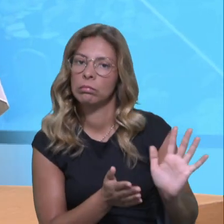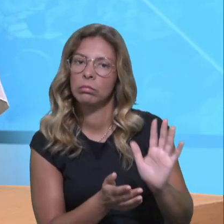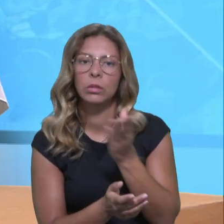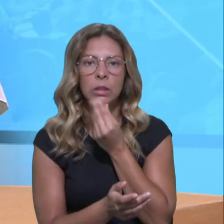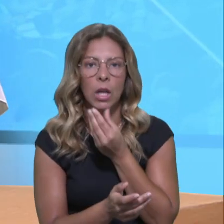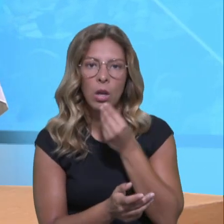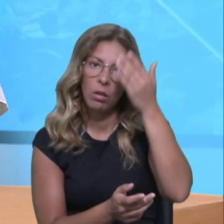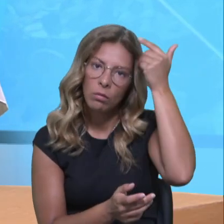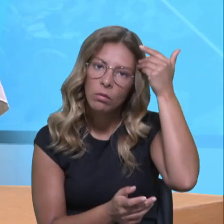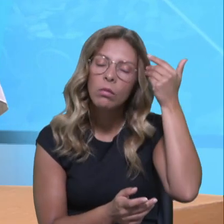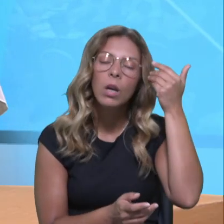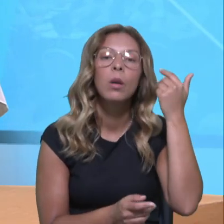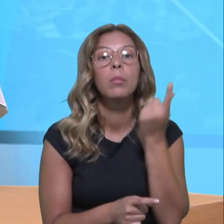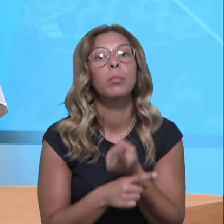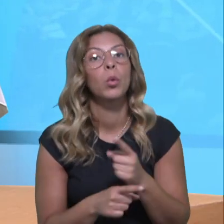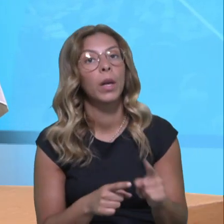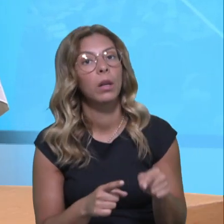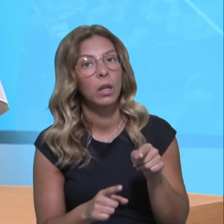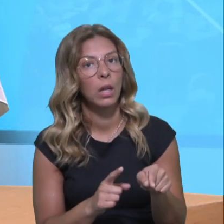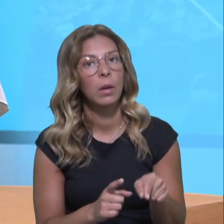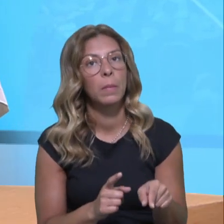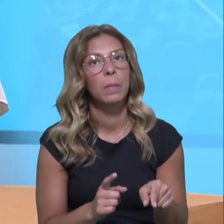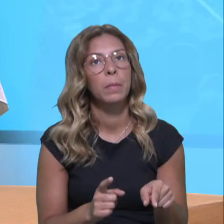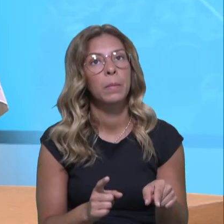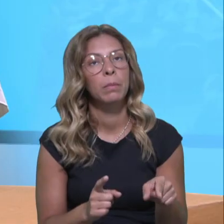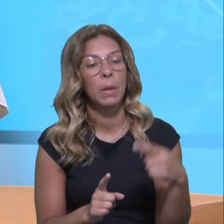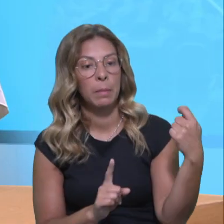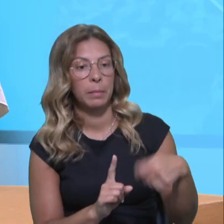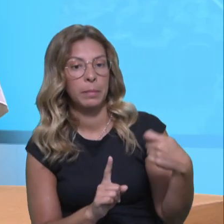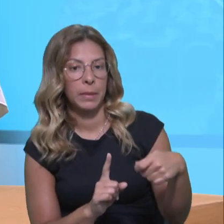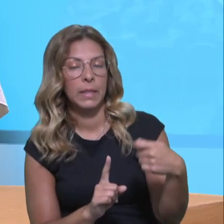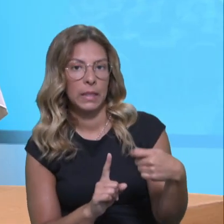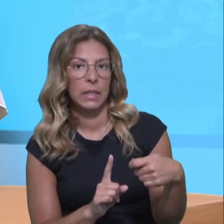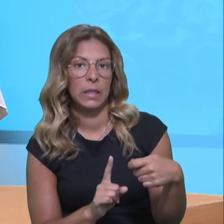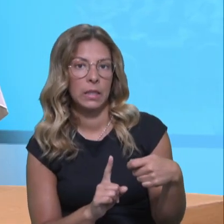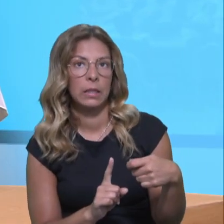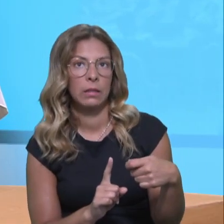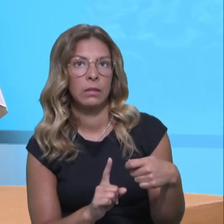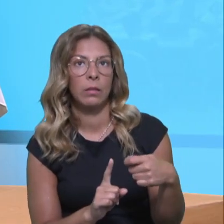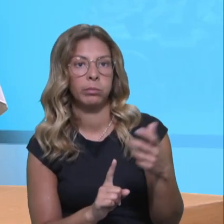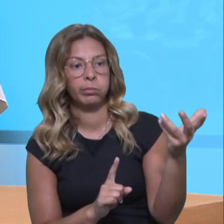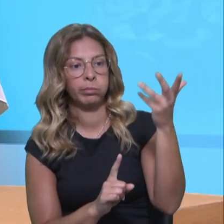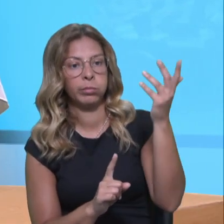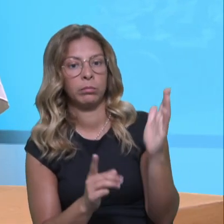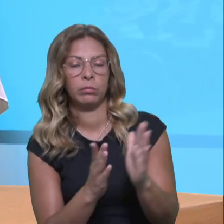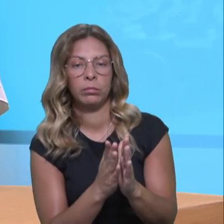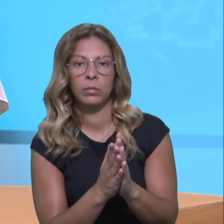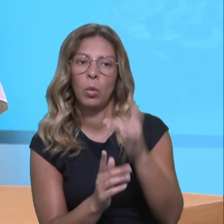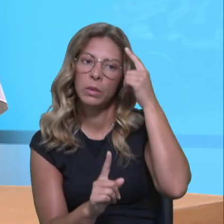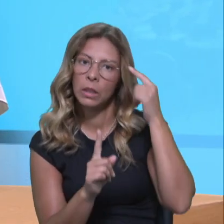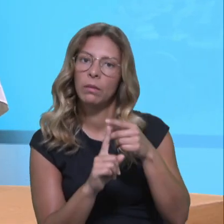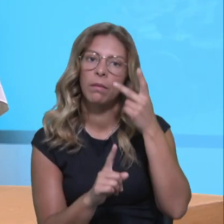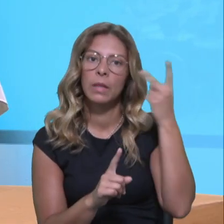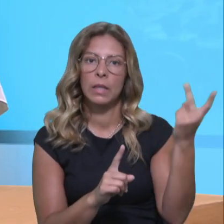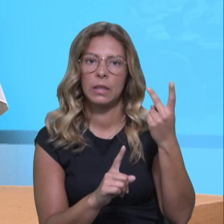Zupalha, que nós sabemos que é o presidente da Pontifícia Academia para a Vida, ele dizia